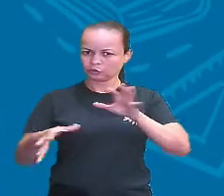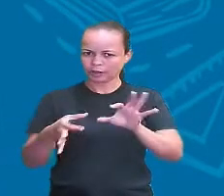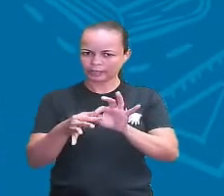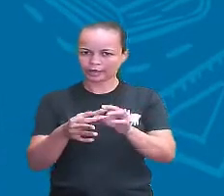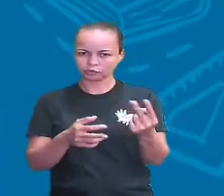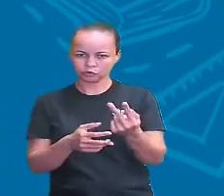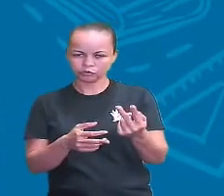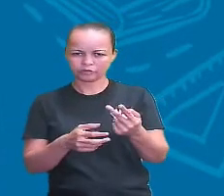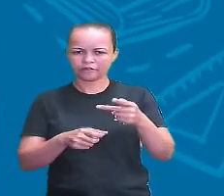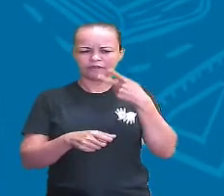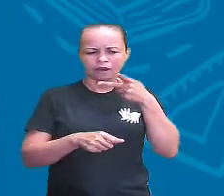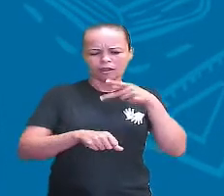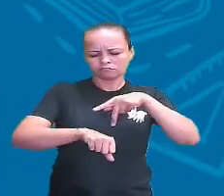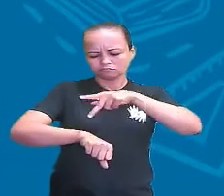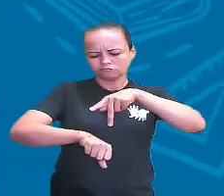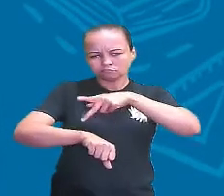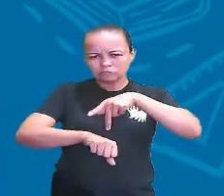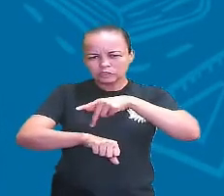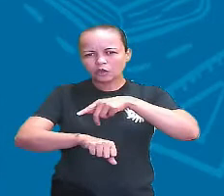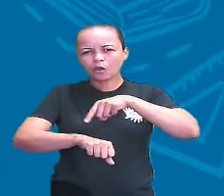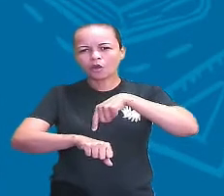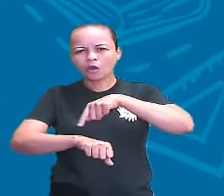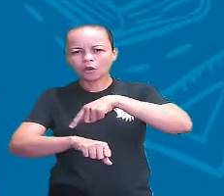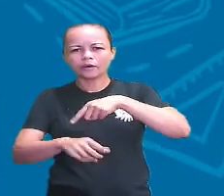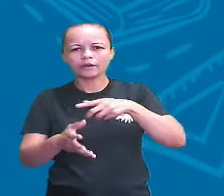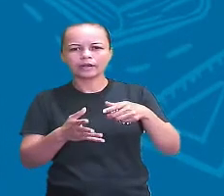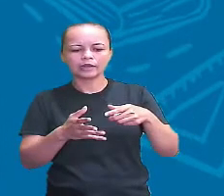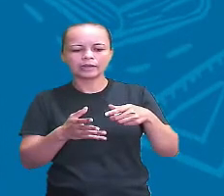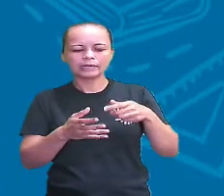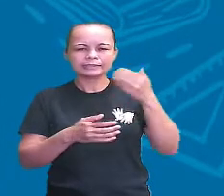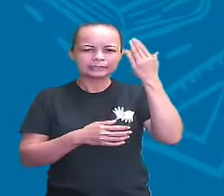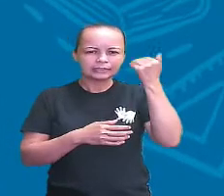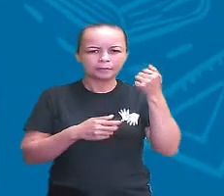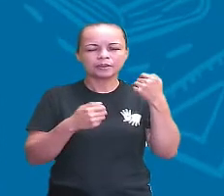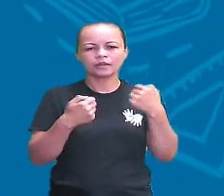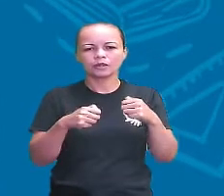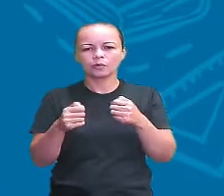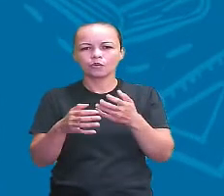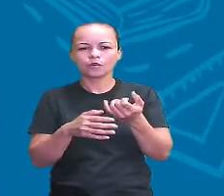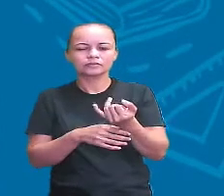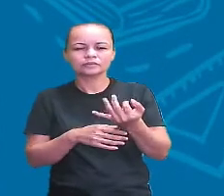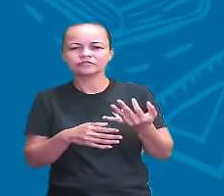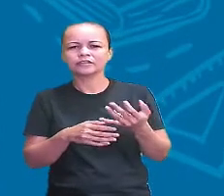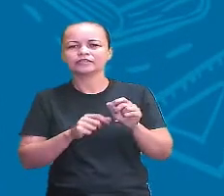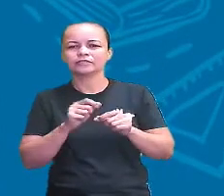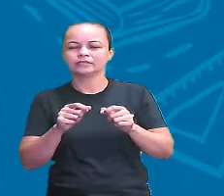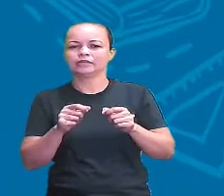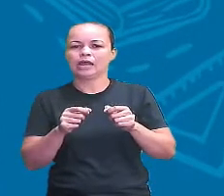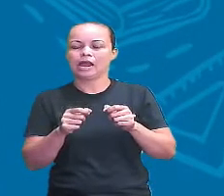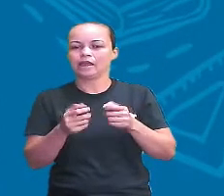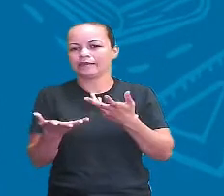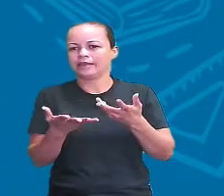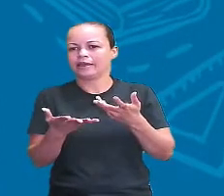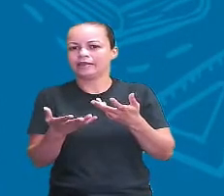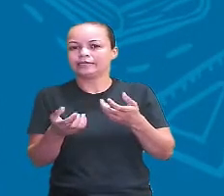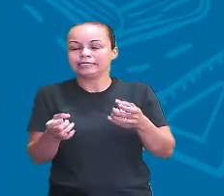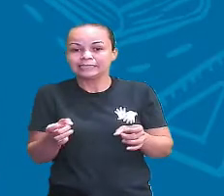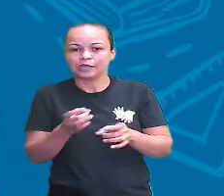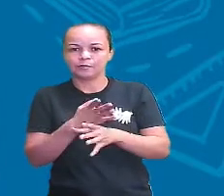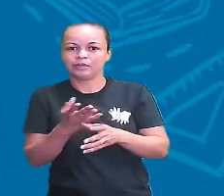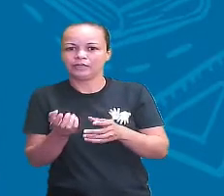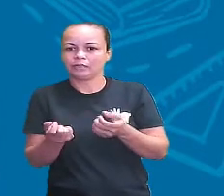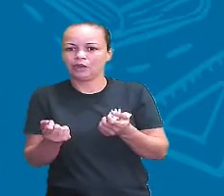quando a gente fala de horas, a gente precisa saber também quantas vezes ou com que frequência você realiza determinada ação. Então, tem